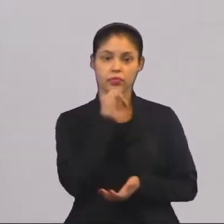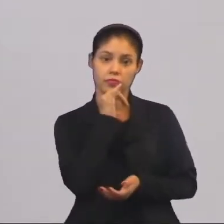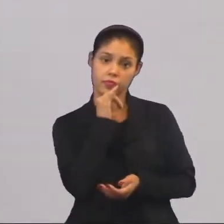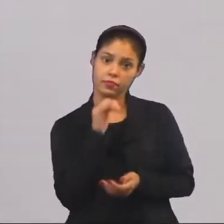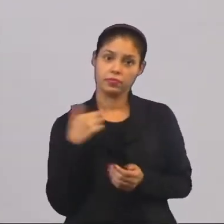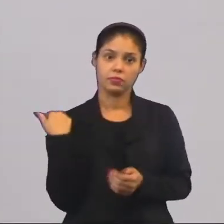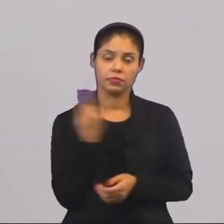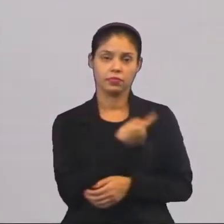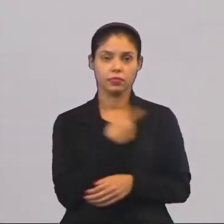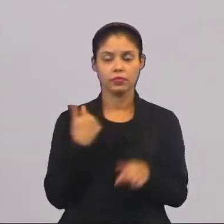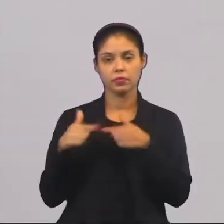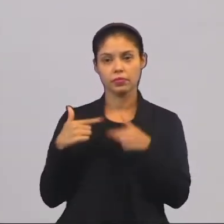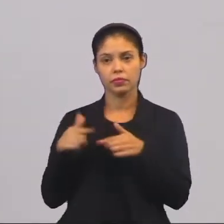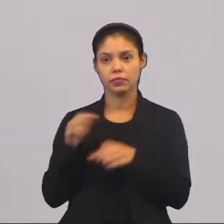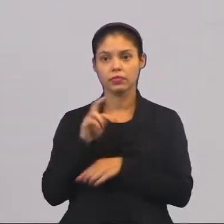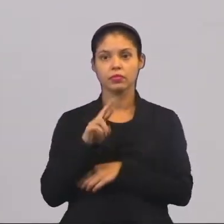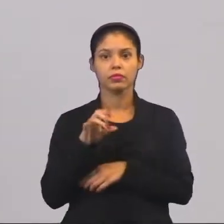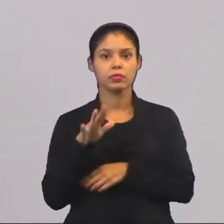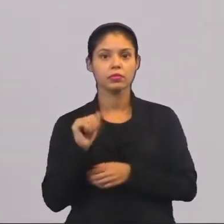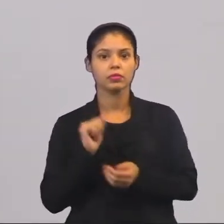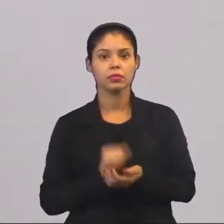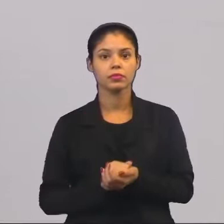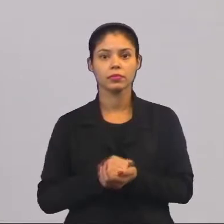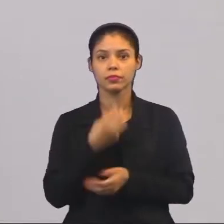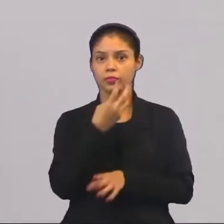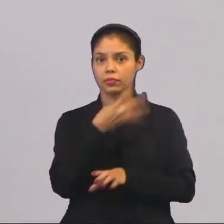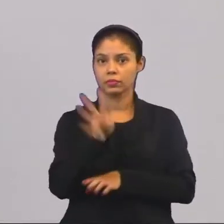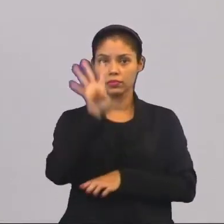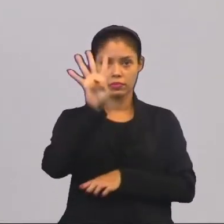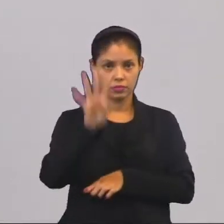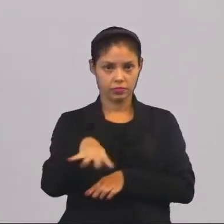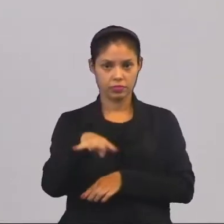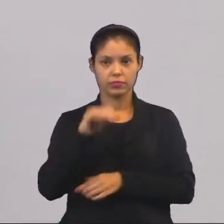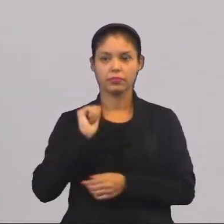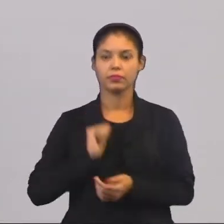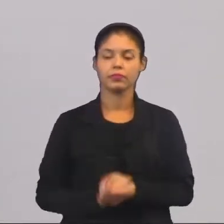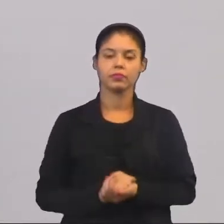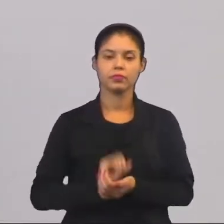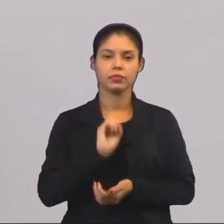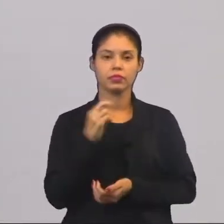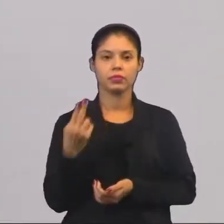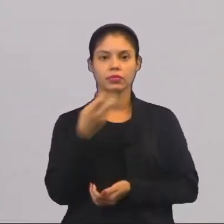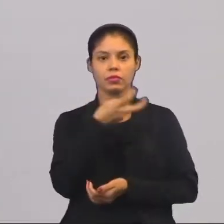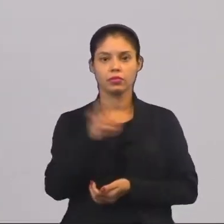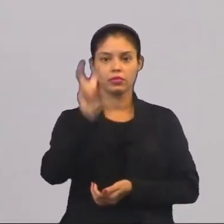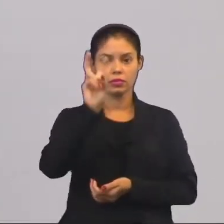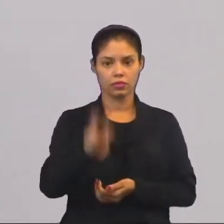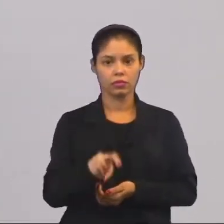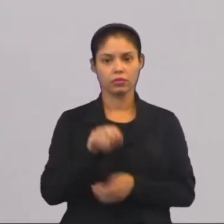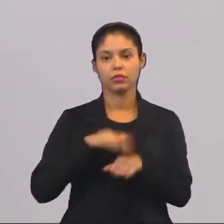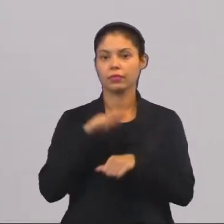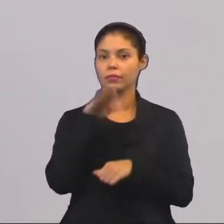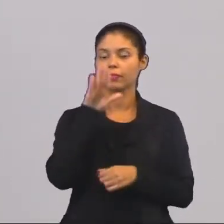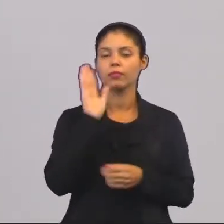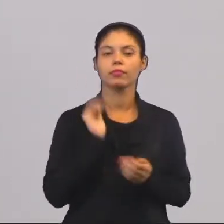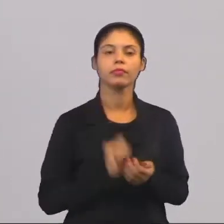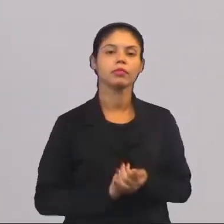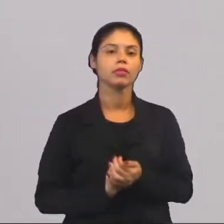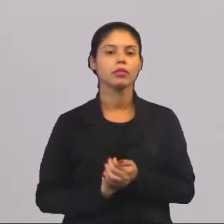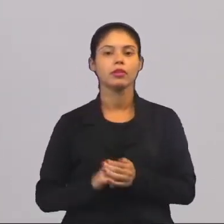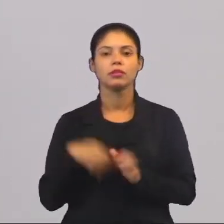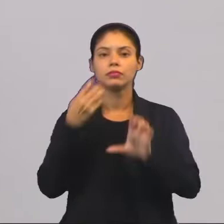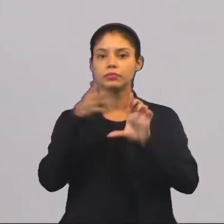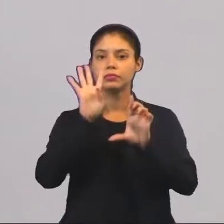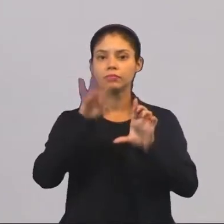sempre a gente vai trabalhar o Teorema de Jacobi com matrizes de 4x4 ou 5x5 ou mais. São com